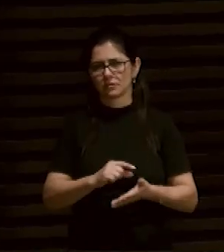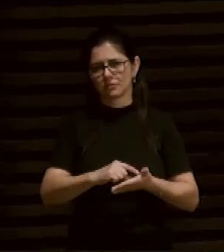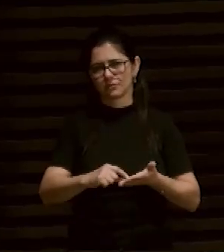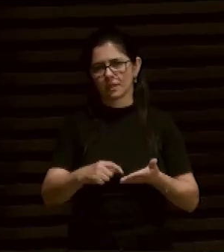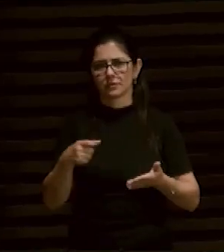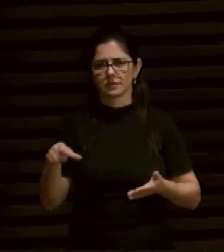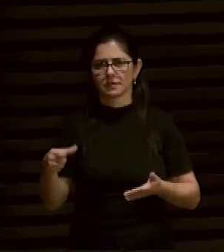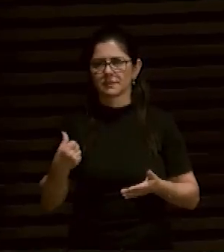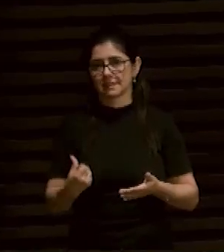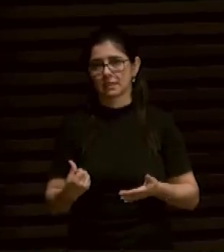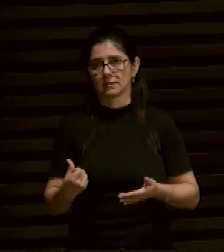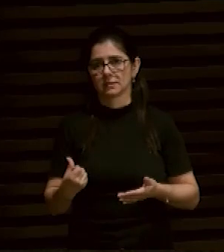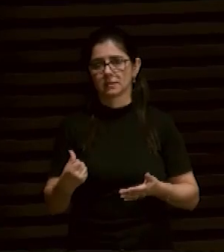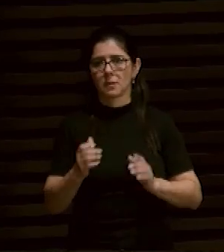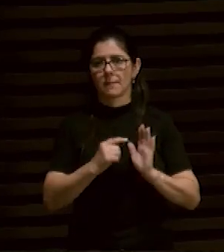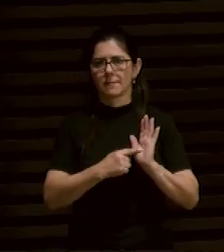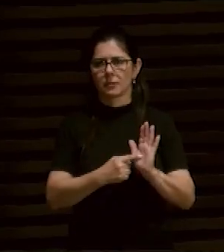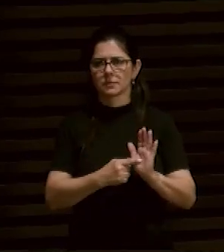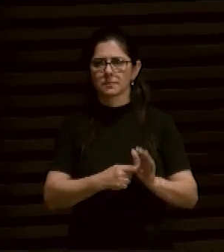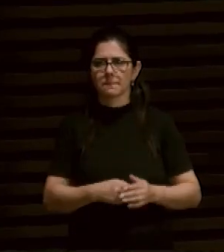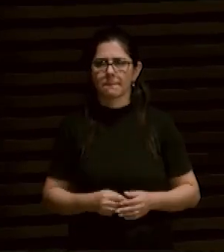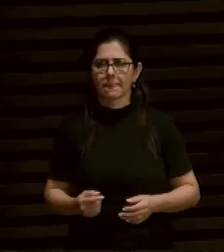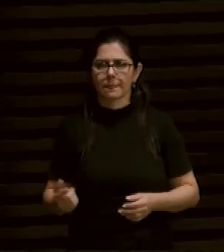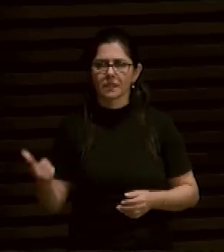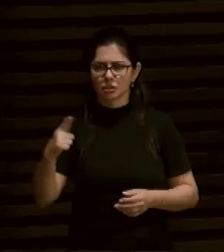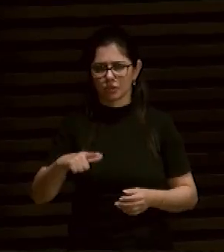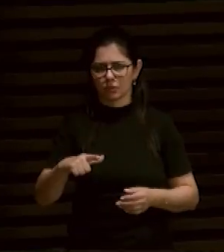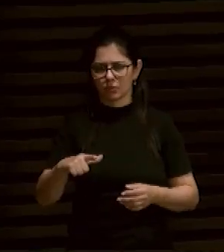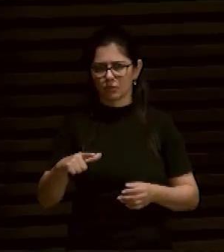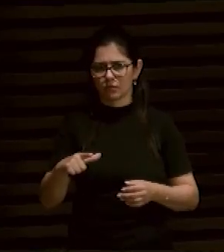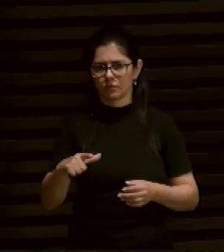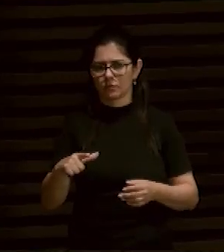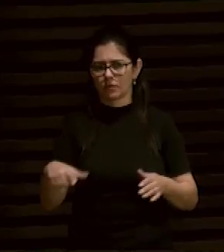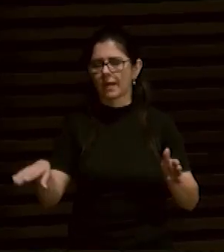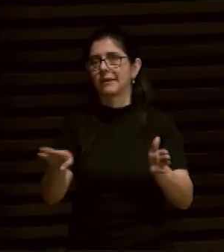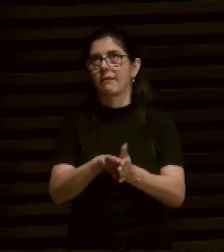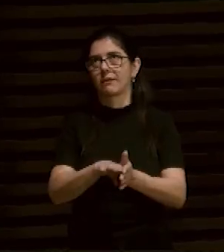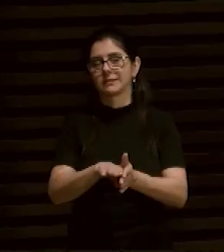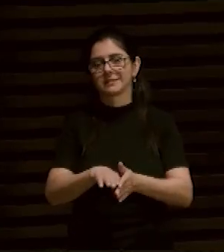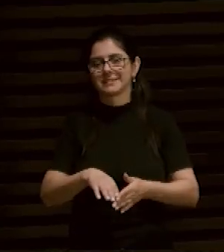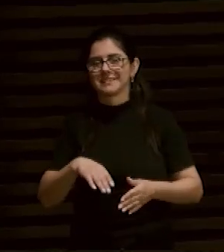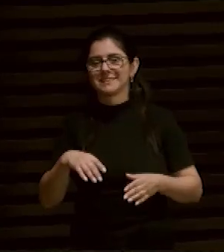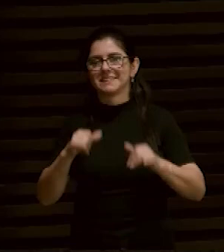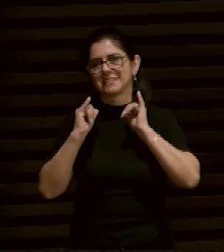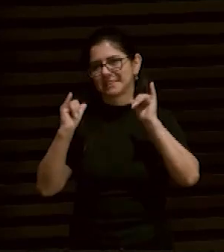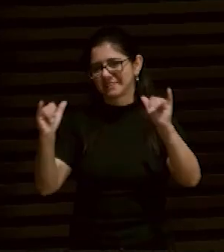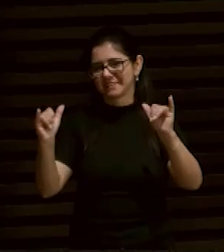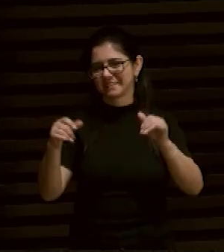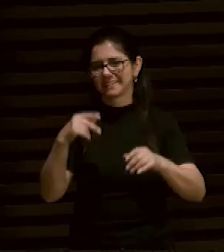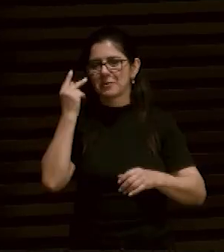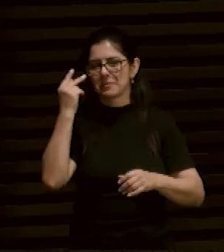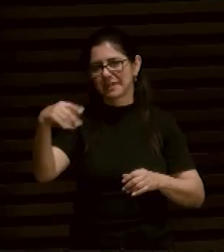maravilhoso. O verso 6 diz: chegou essa notícia ao rei de Nínive. Ele levantou-se do seu